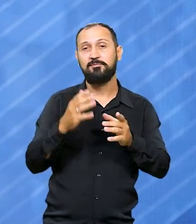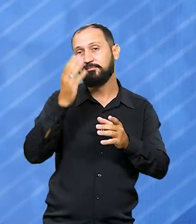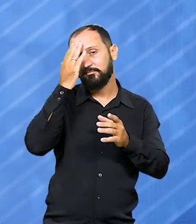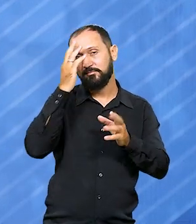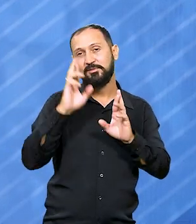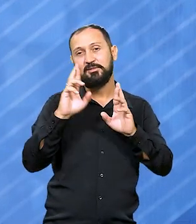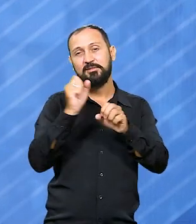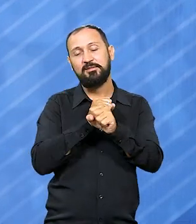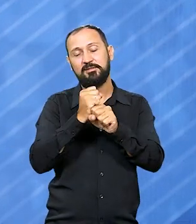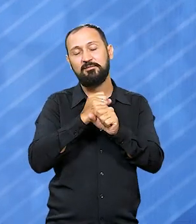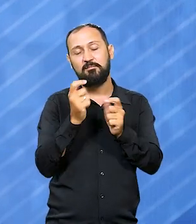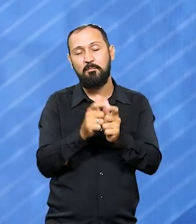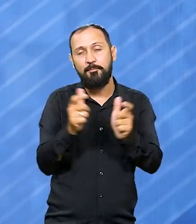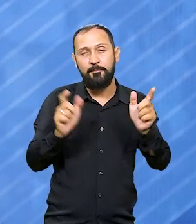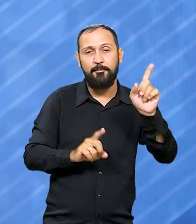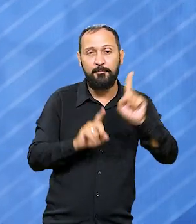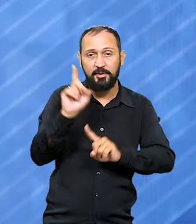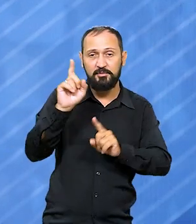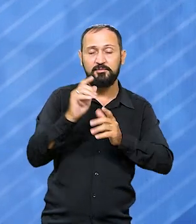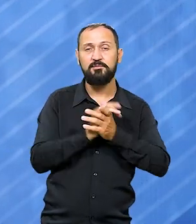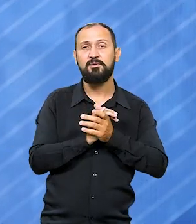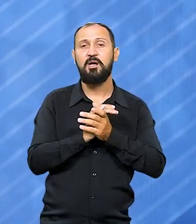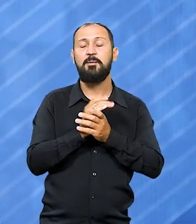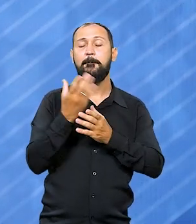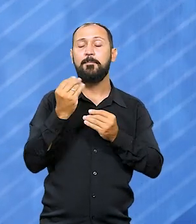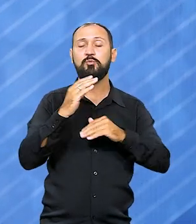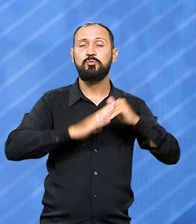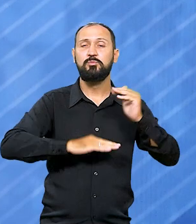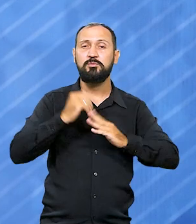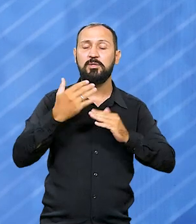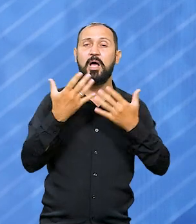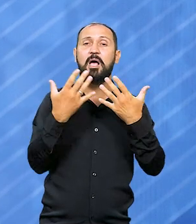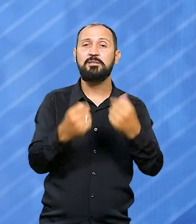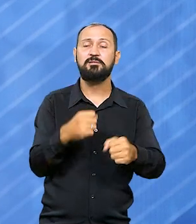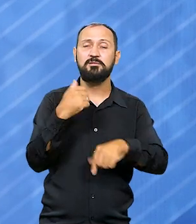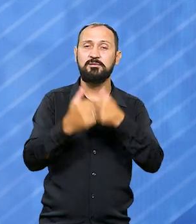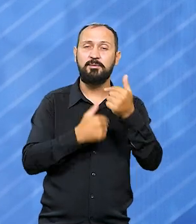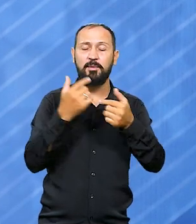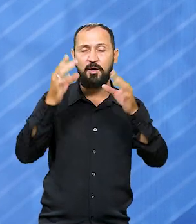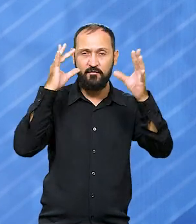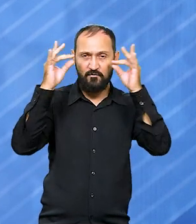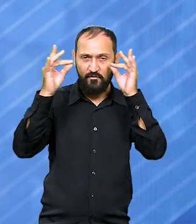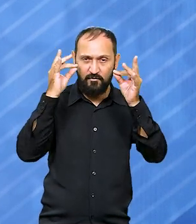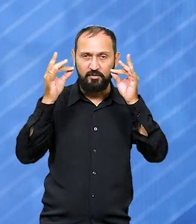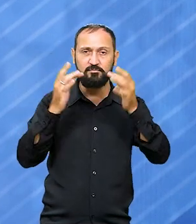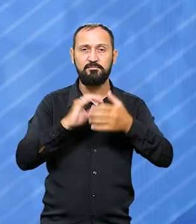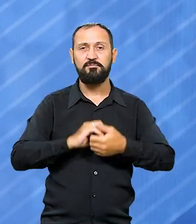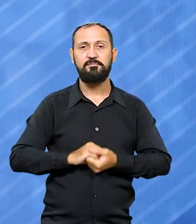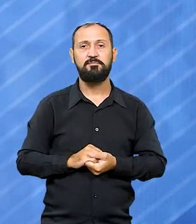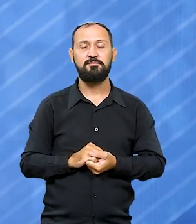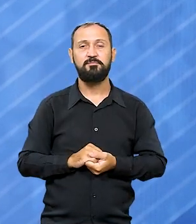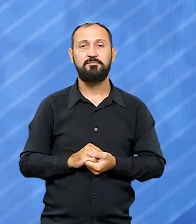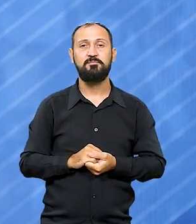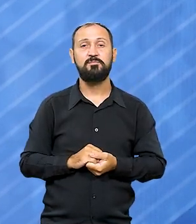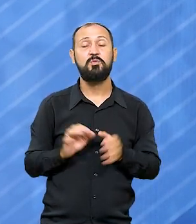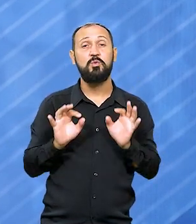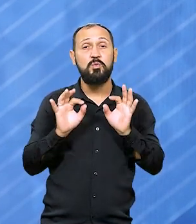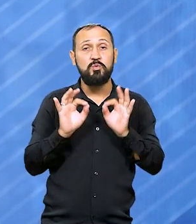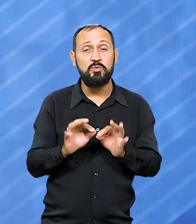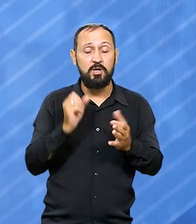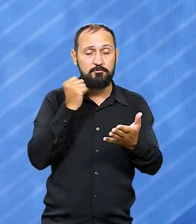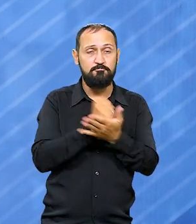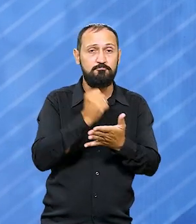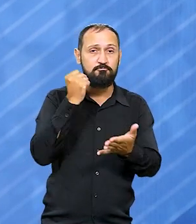comércio, né, que ainda bem que este ano está mais aquecido, muitos trabalhadores acabam aceitando emprego na informalidade pelo temporário,